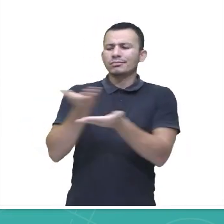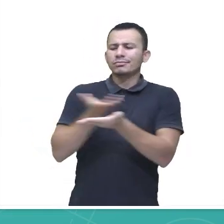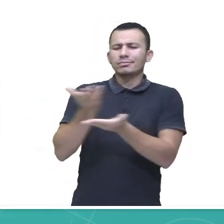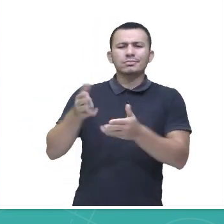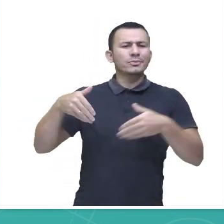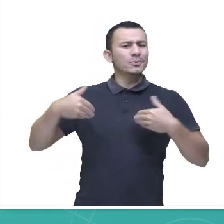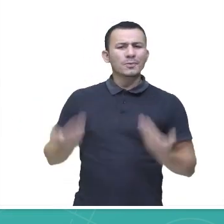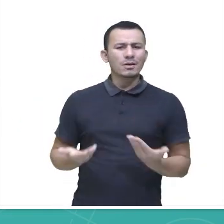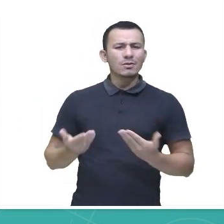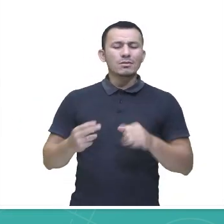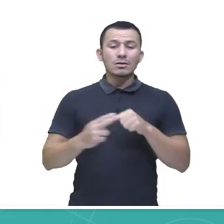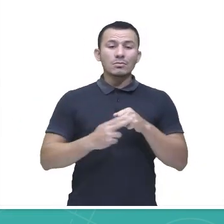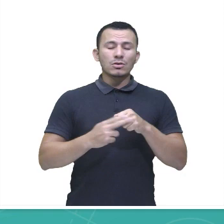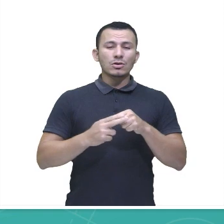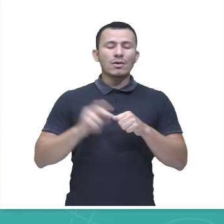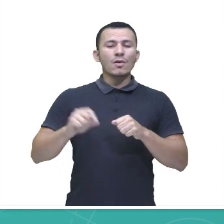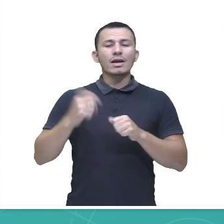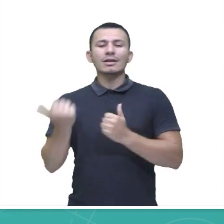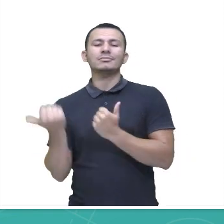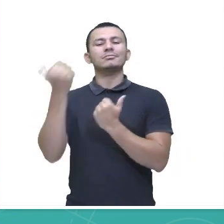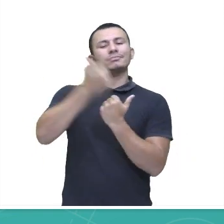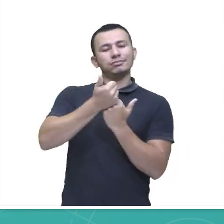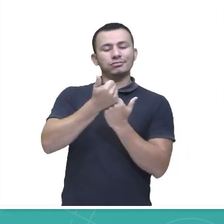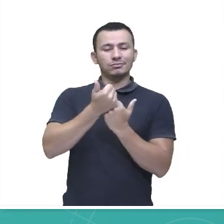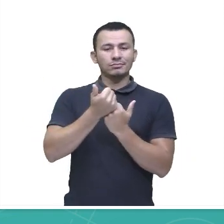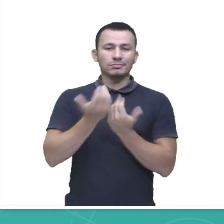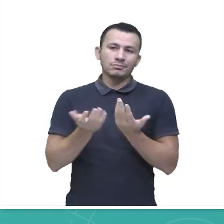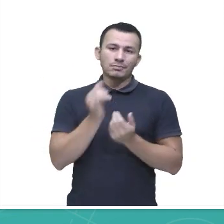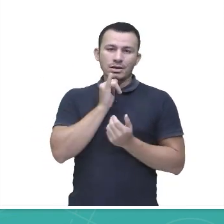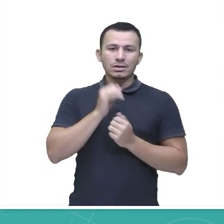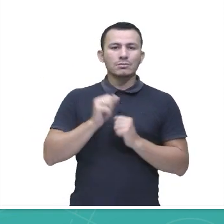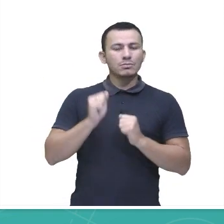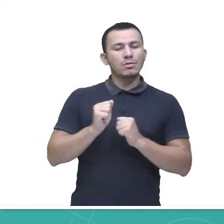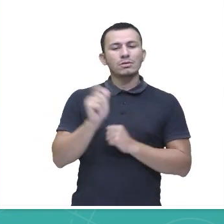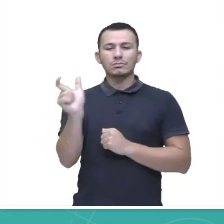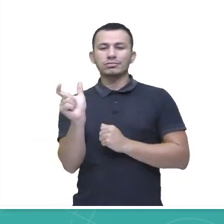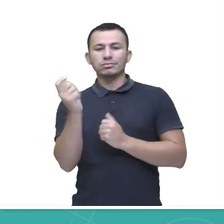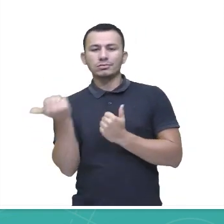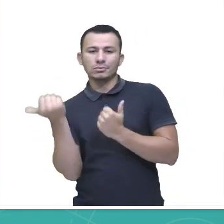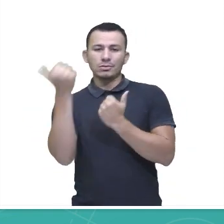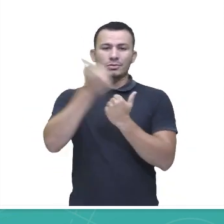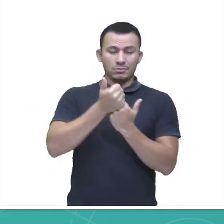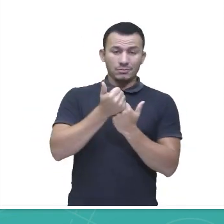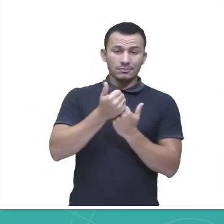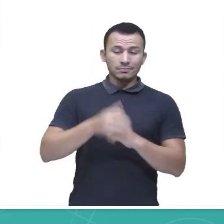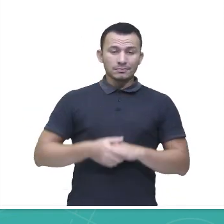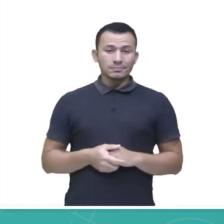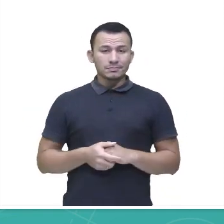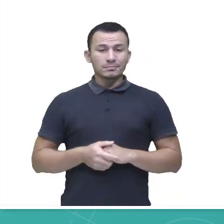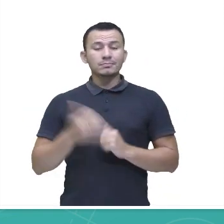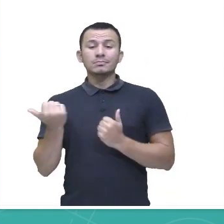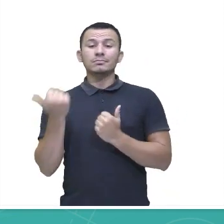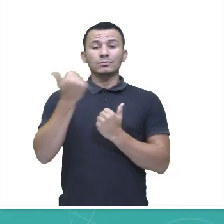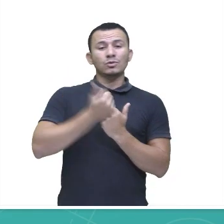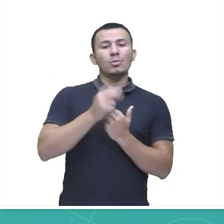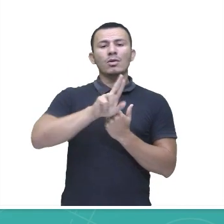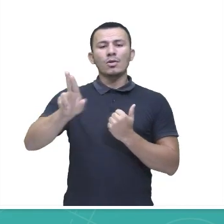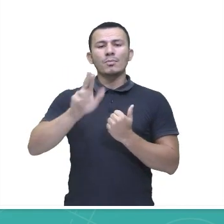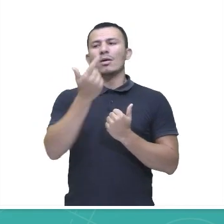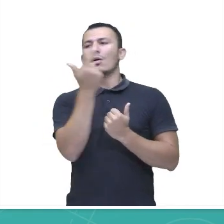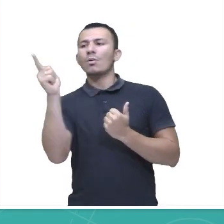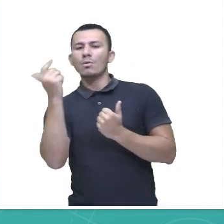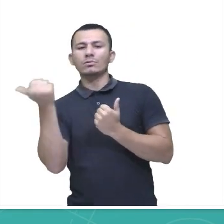com o substantivo é de substituição. Ele pode substituir pronome, ele pode substituir o nome,